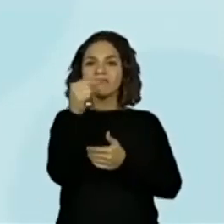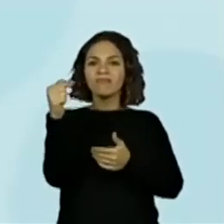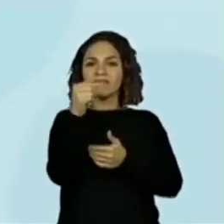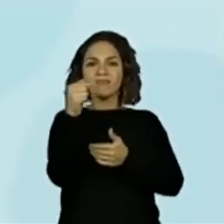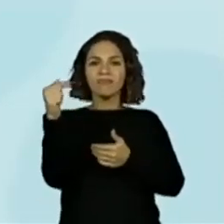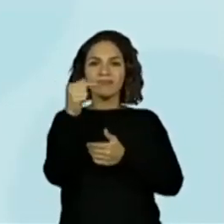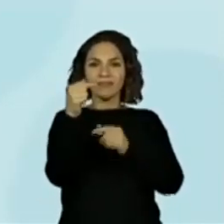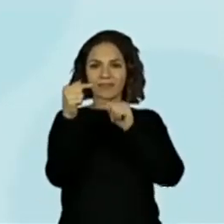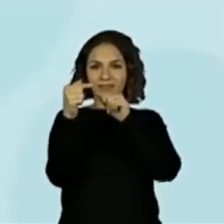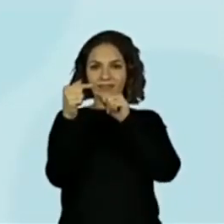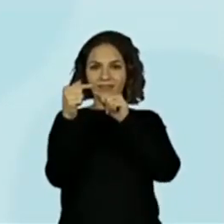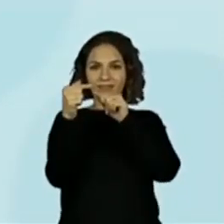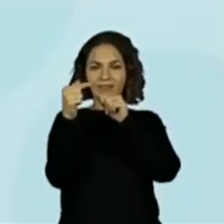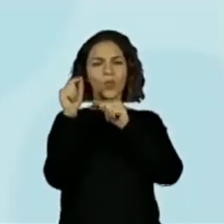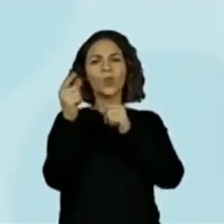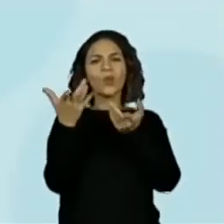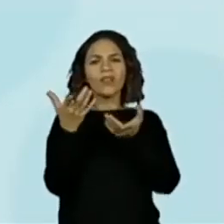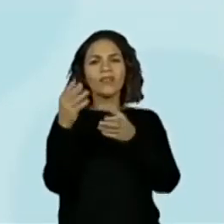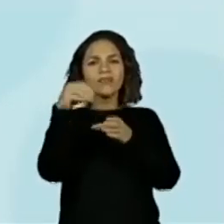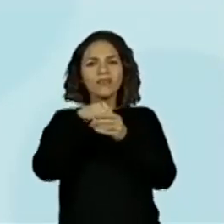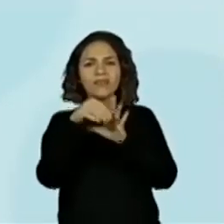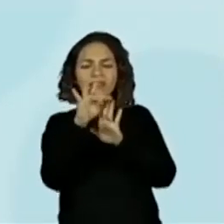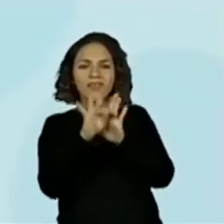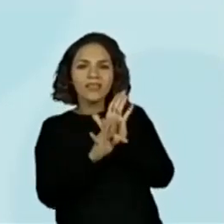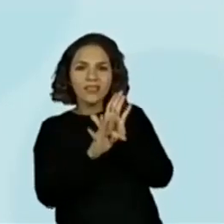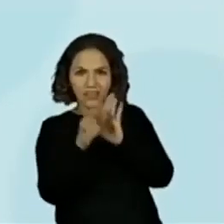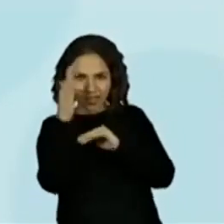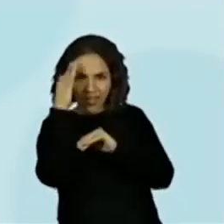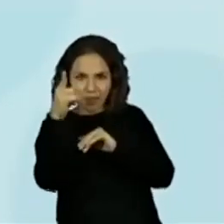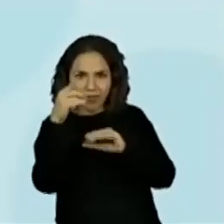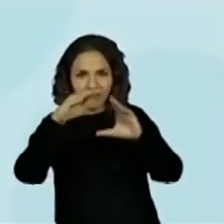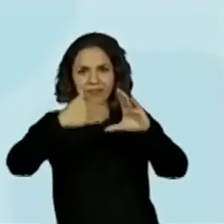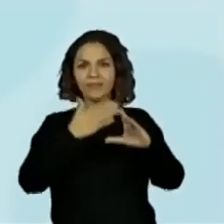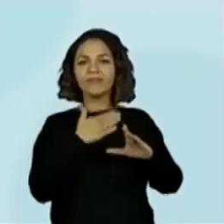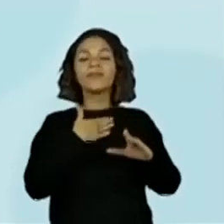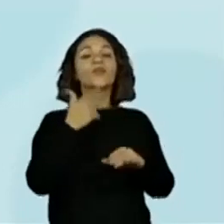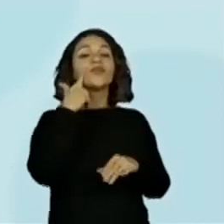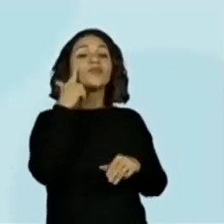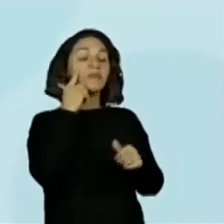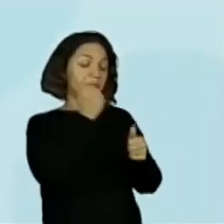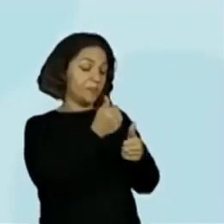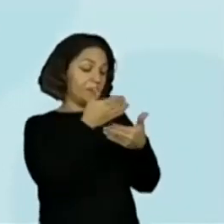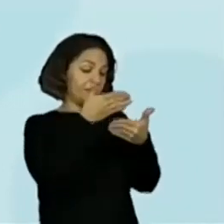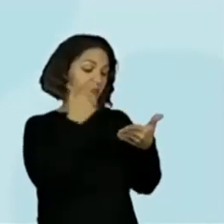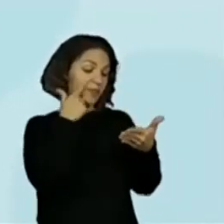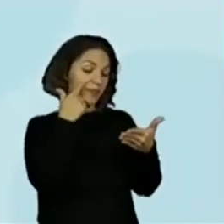de um texto? Vamos lá, quem sabe responde aí.